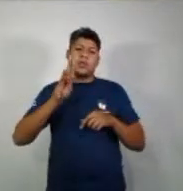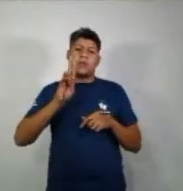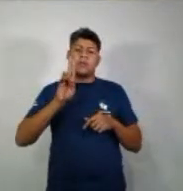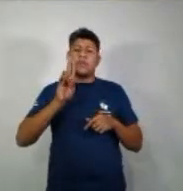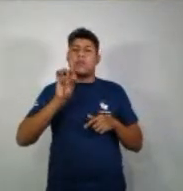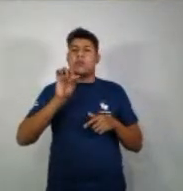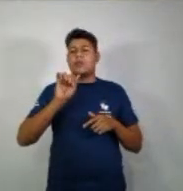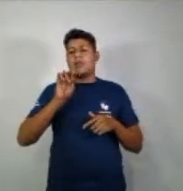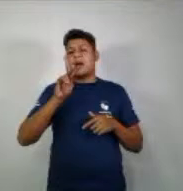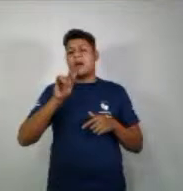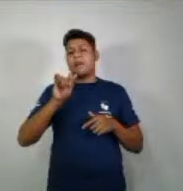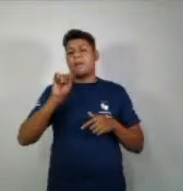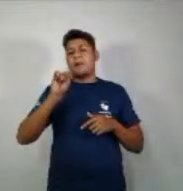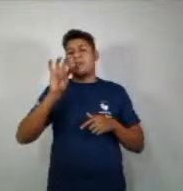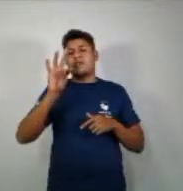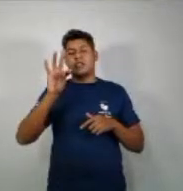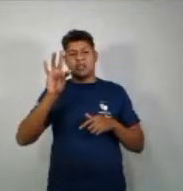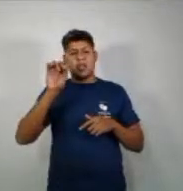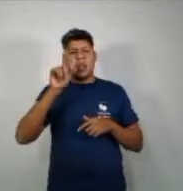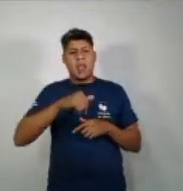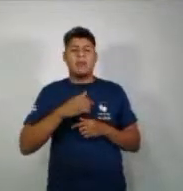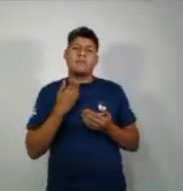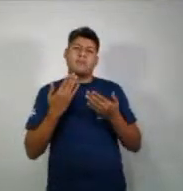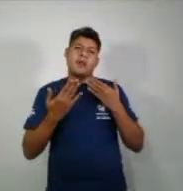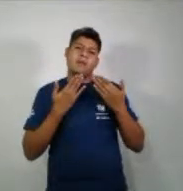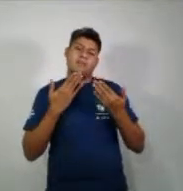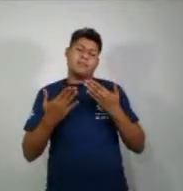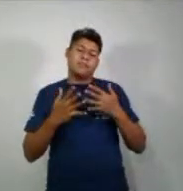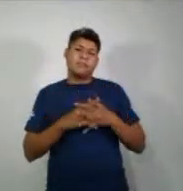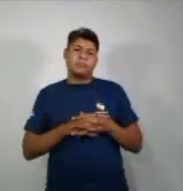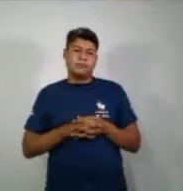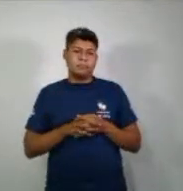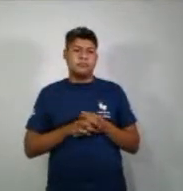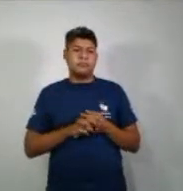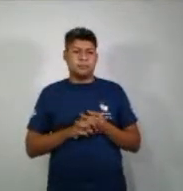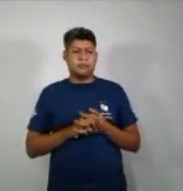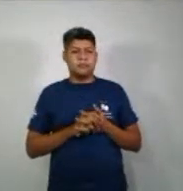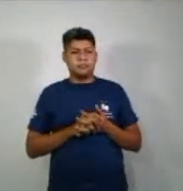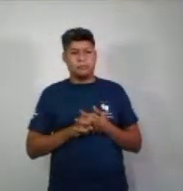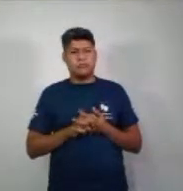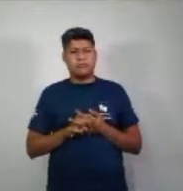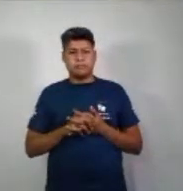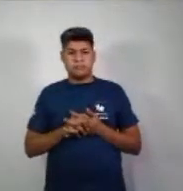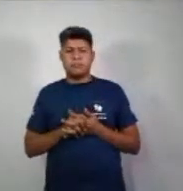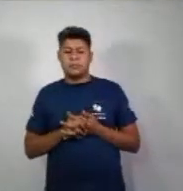húngaro também, mas enfim, os dois falavam português também. Essa é uma coisa linda.